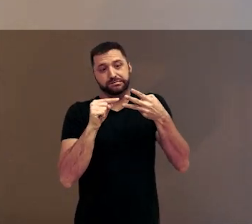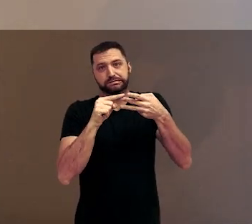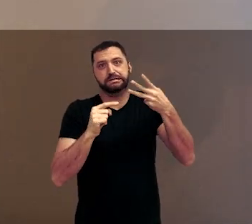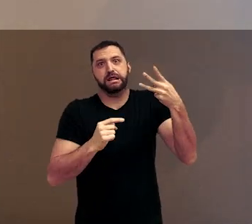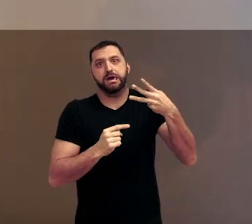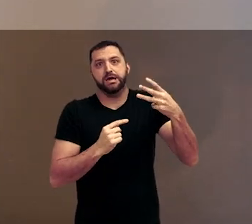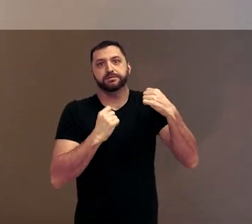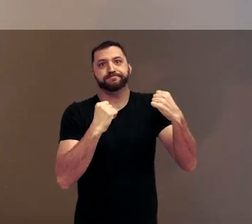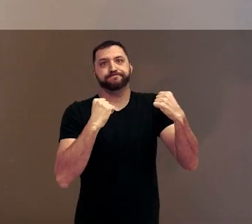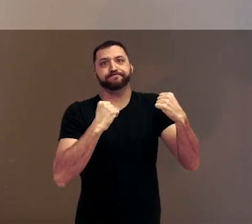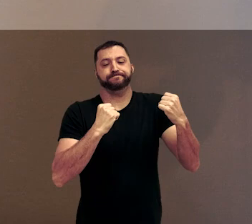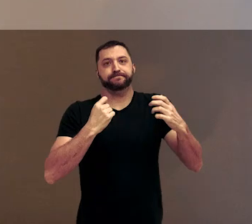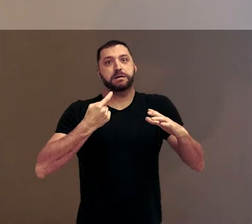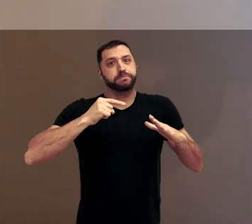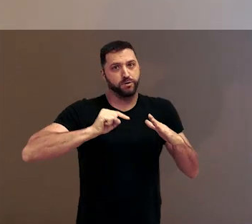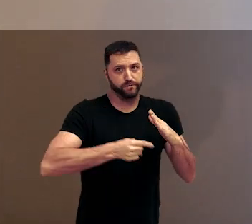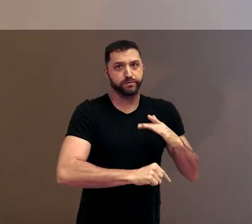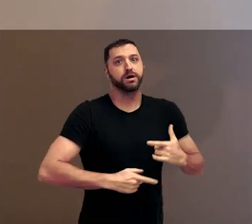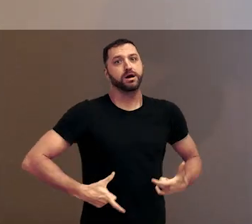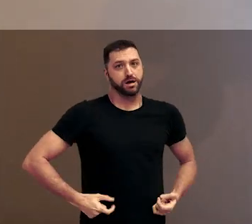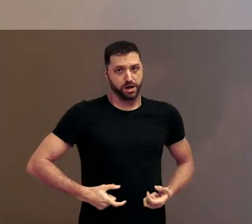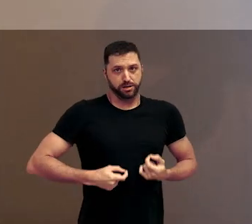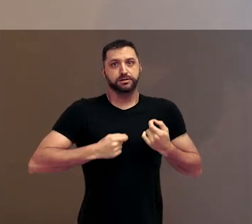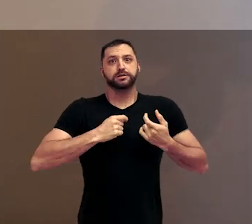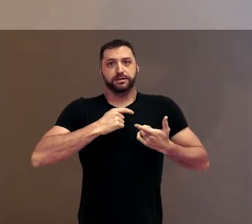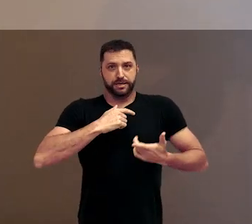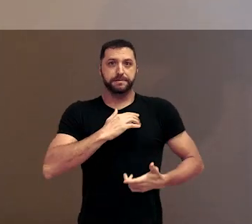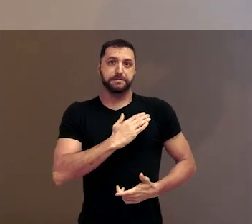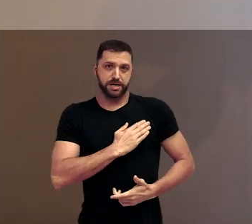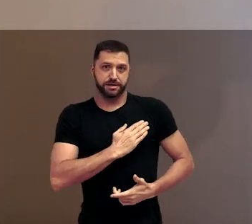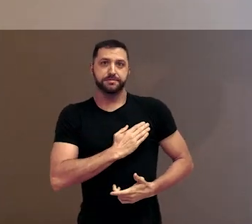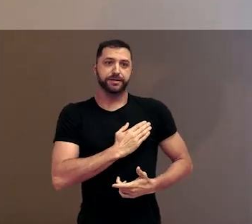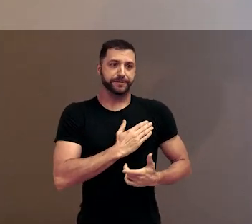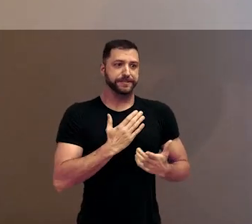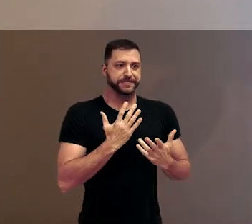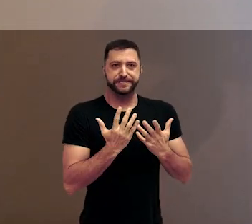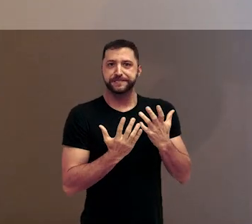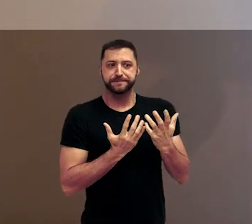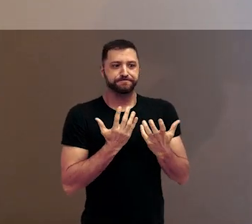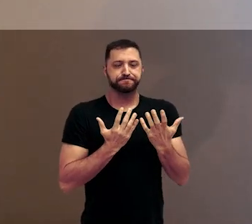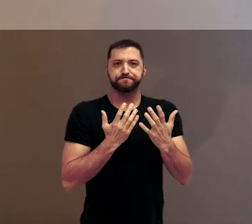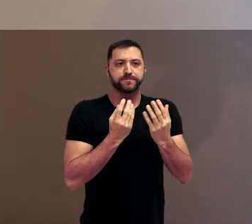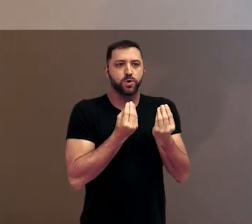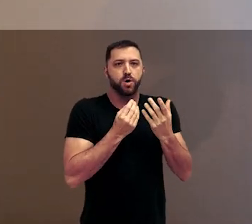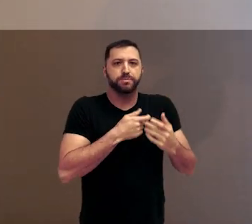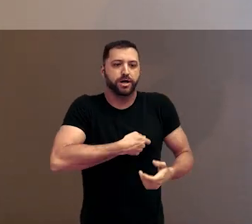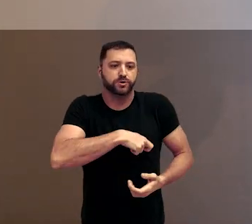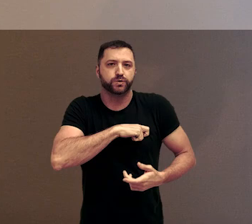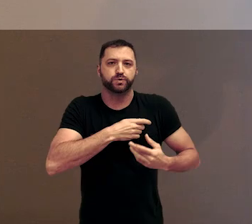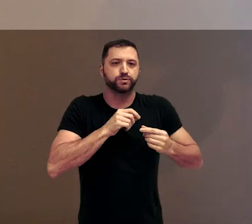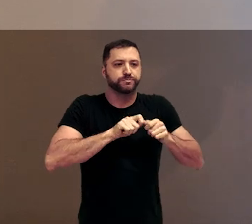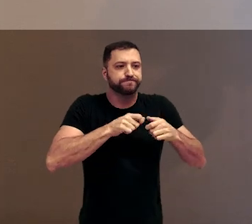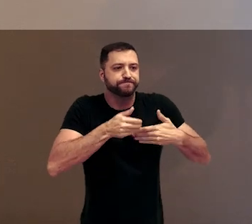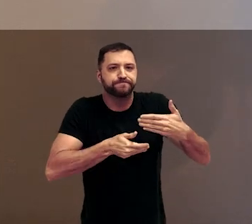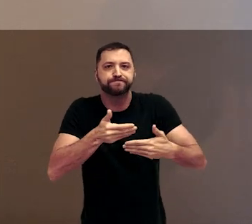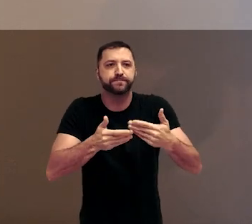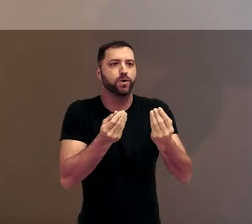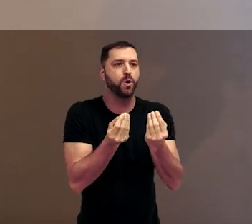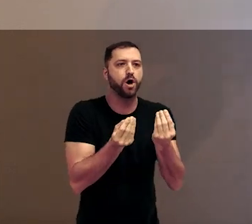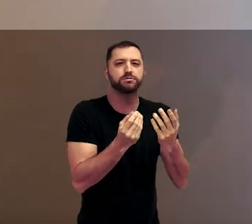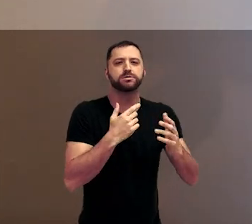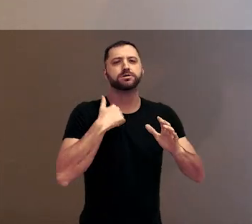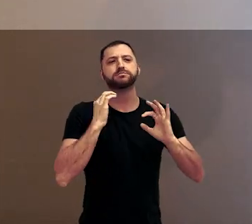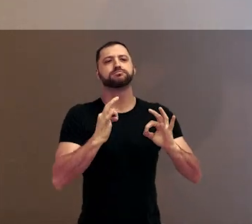grau fácil, era um grau 3, era um estágio avançado, até para um câncer de mama. Eu sabia quais cuidados que eu tinha